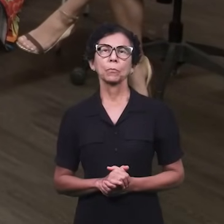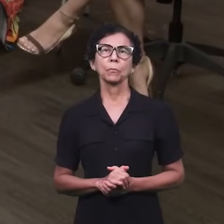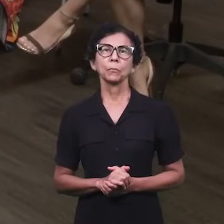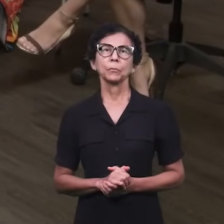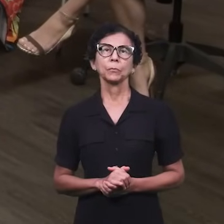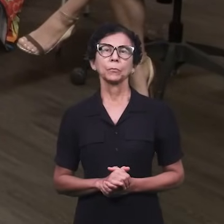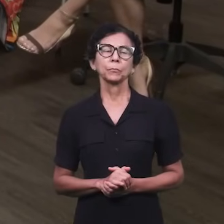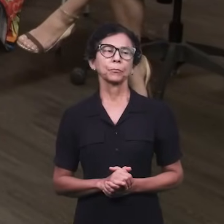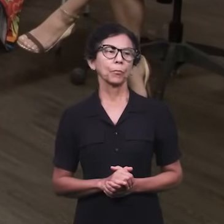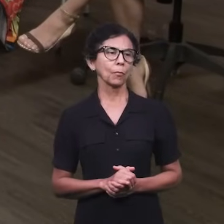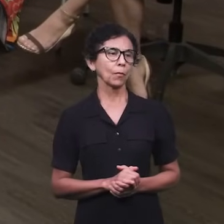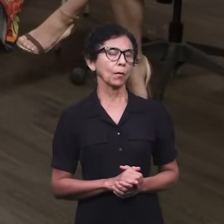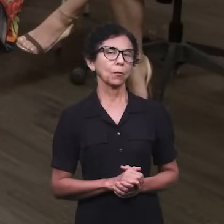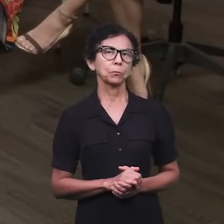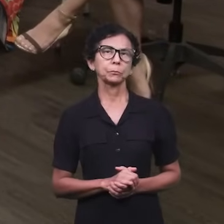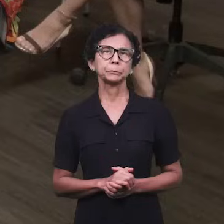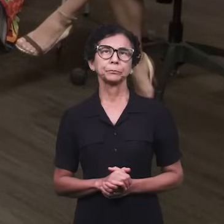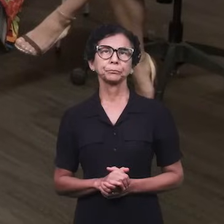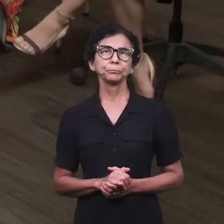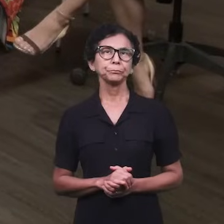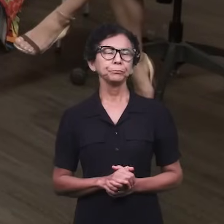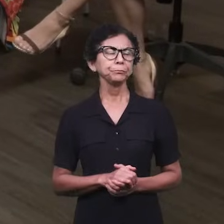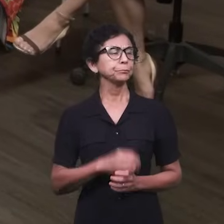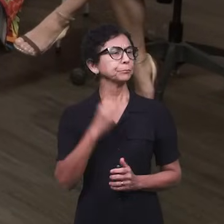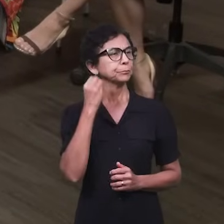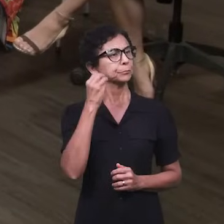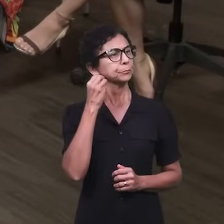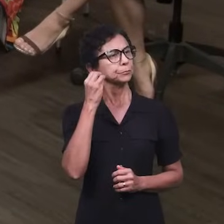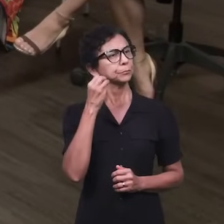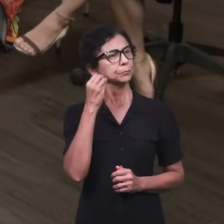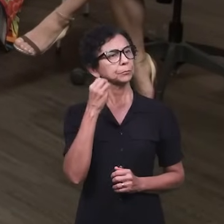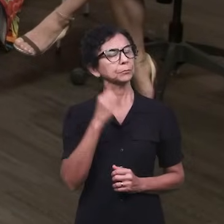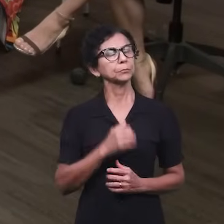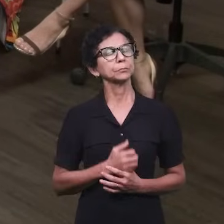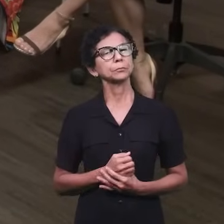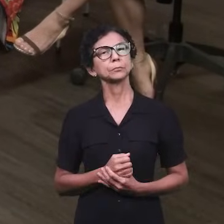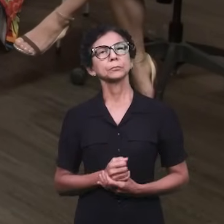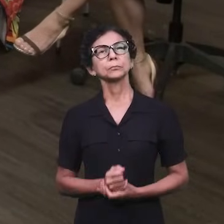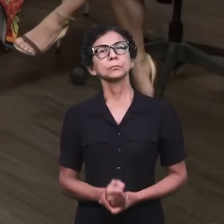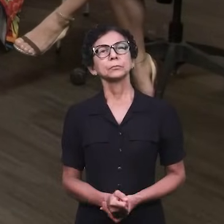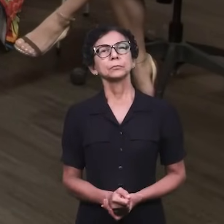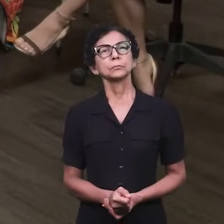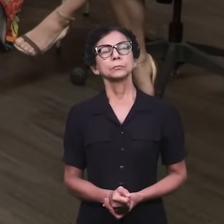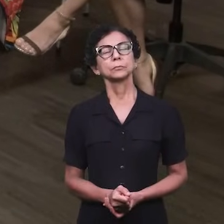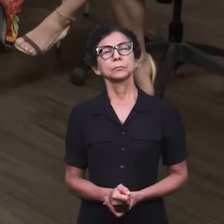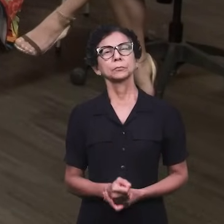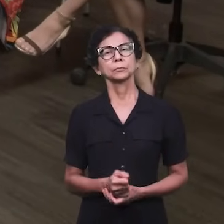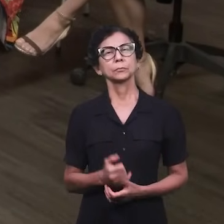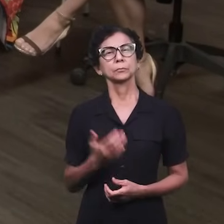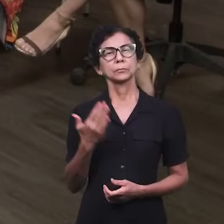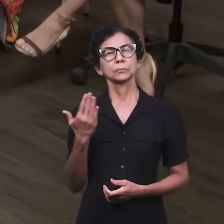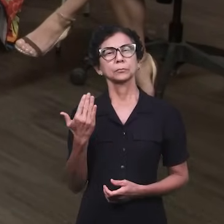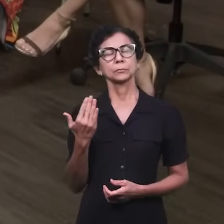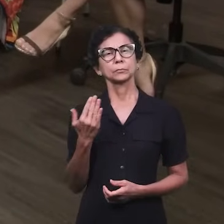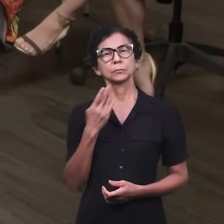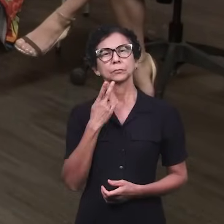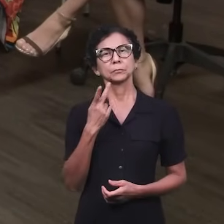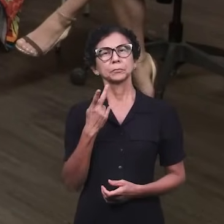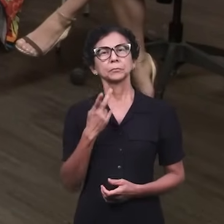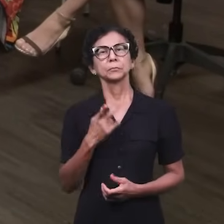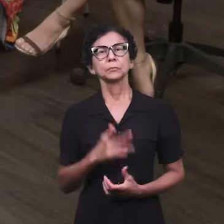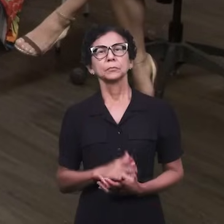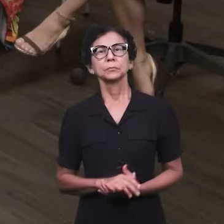Adriano eh tem um um um uma experiência que aliás um uma abordagem que eu já fiz aqui numa outra ocasião